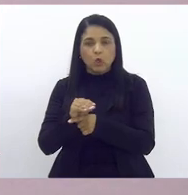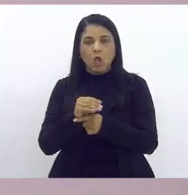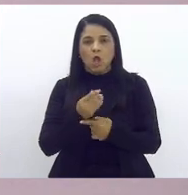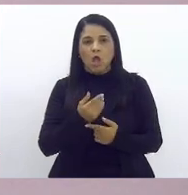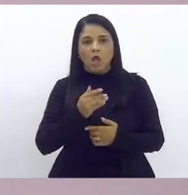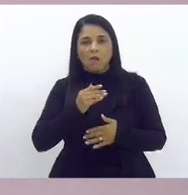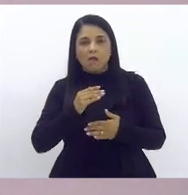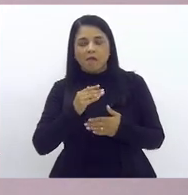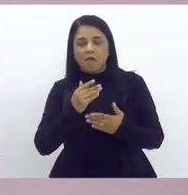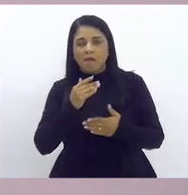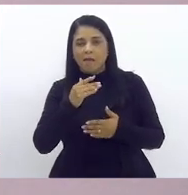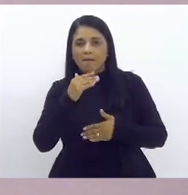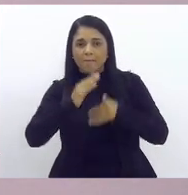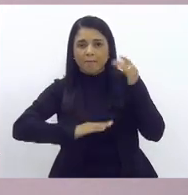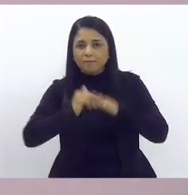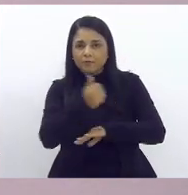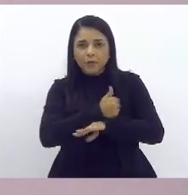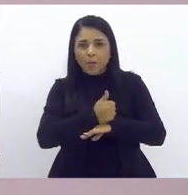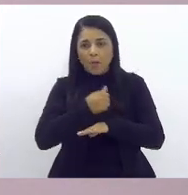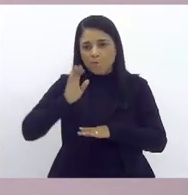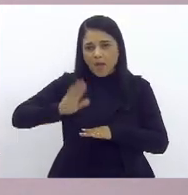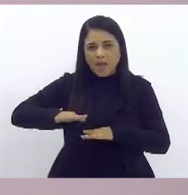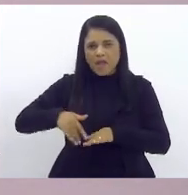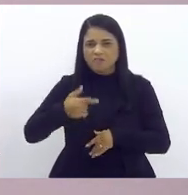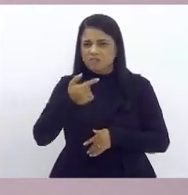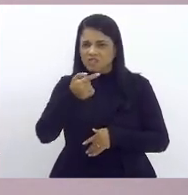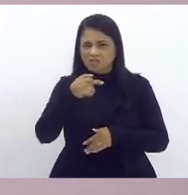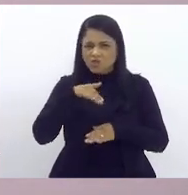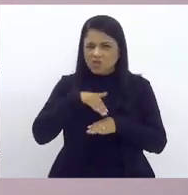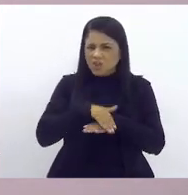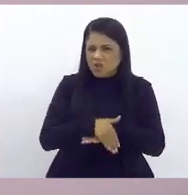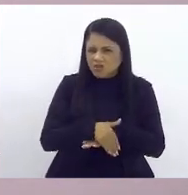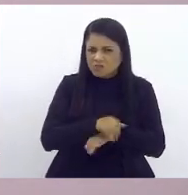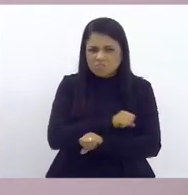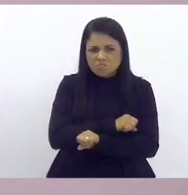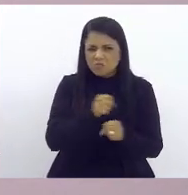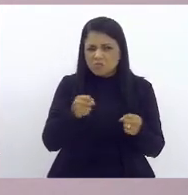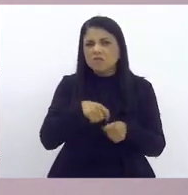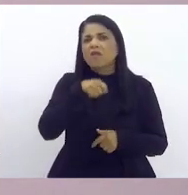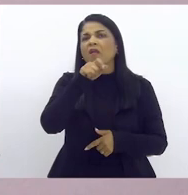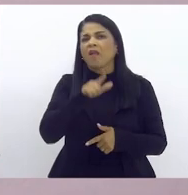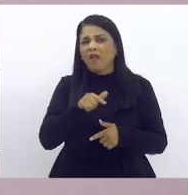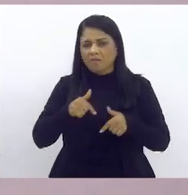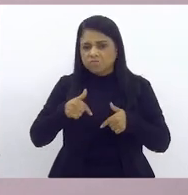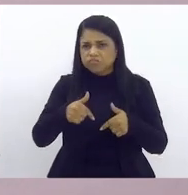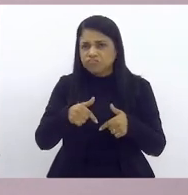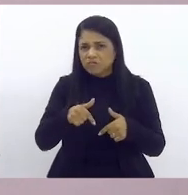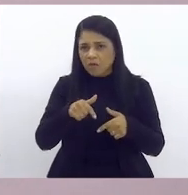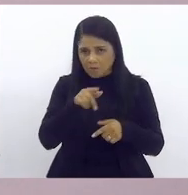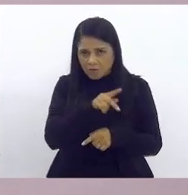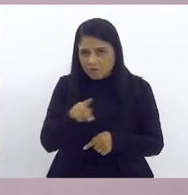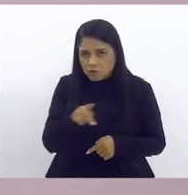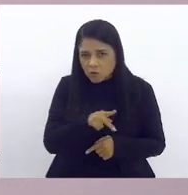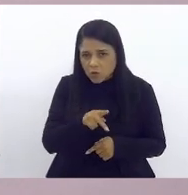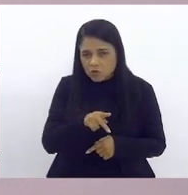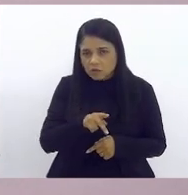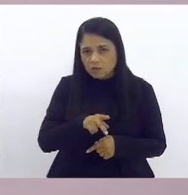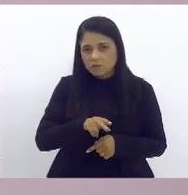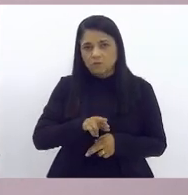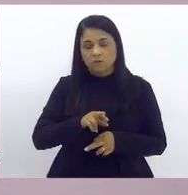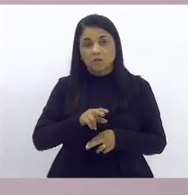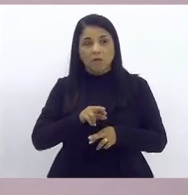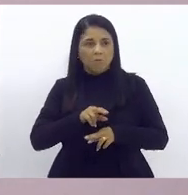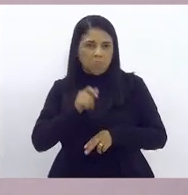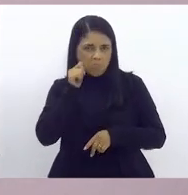barata, de precisar que a creche funcione até 6 horas, 7 horas da noite. Quem faz esse serviço? Não é o professor. O